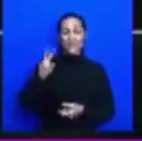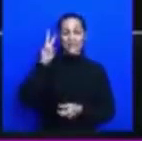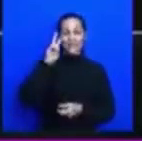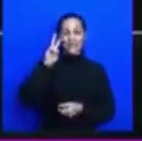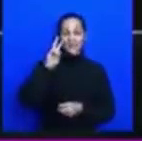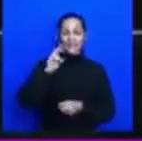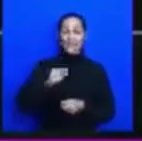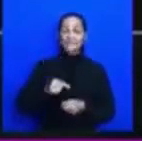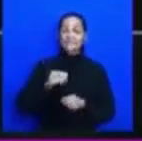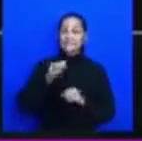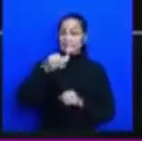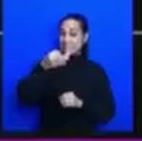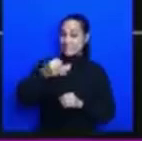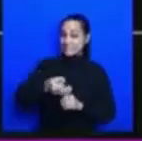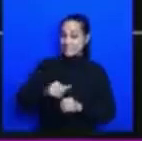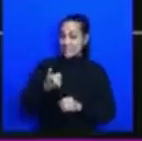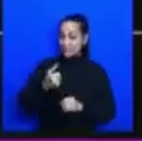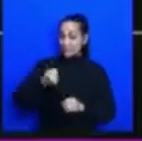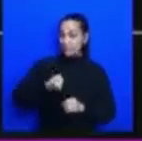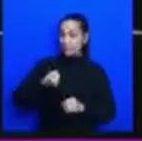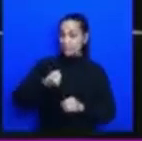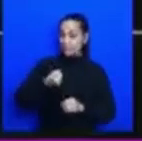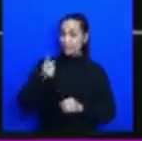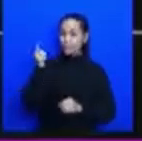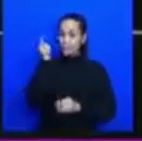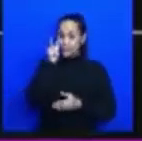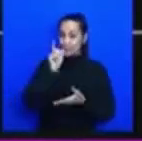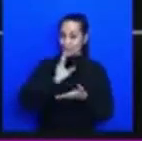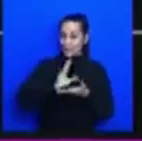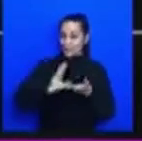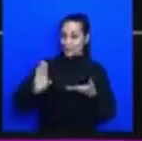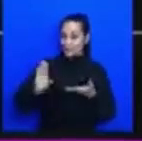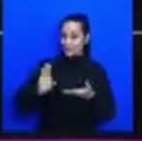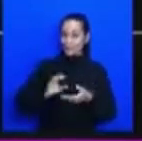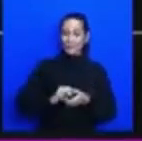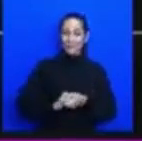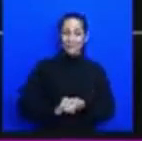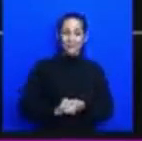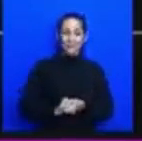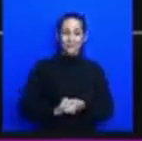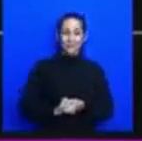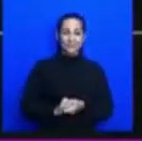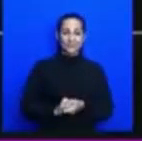Lembrando que a partir de 11 acertos você já ganha prêmio.